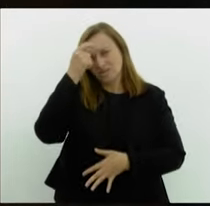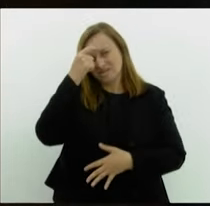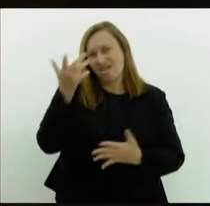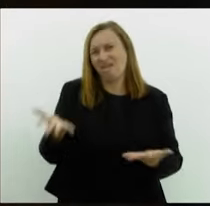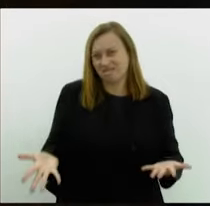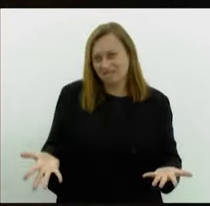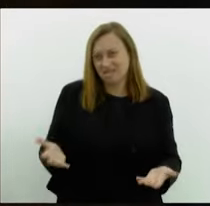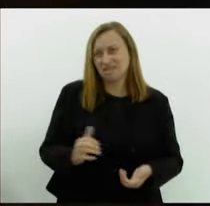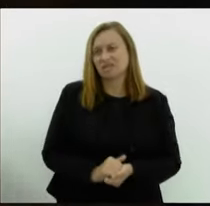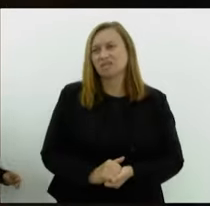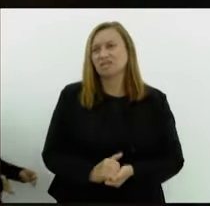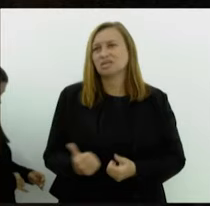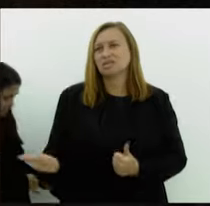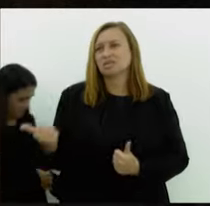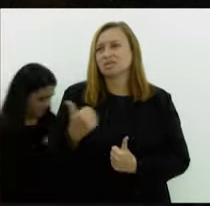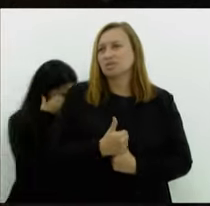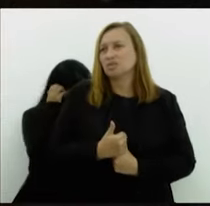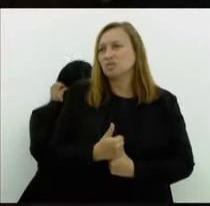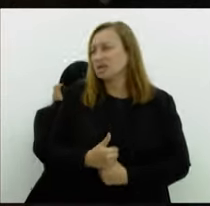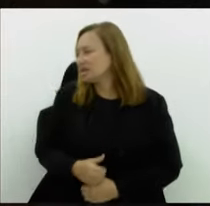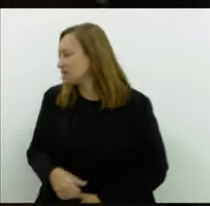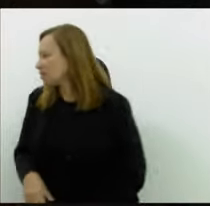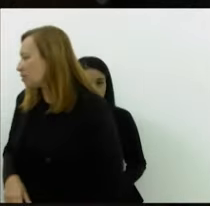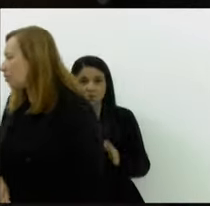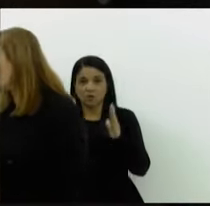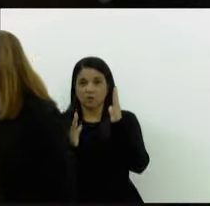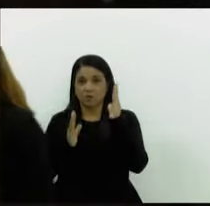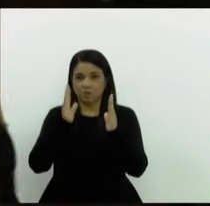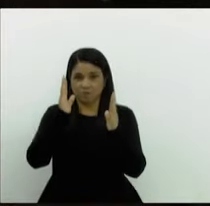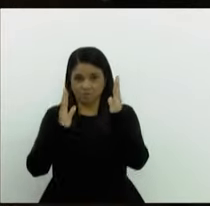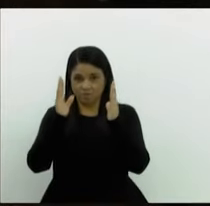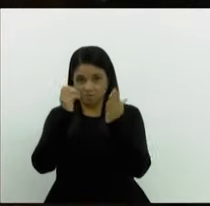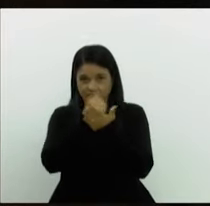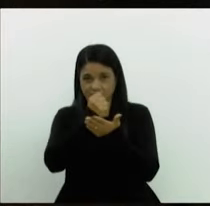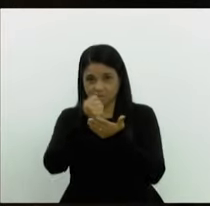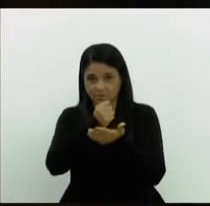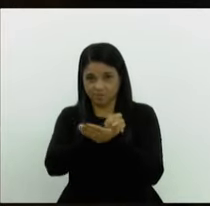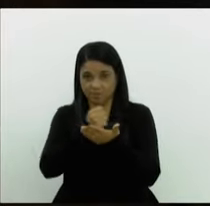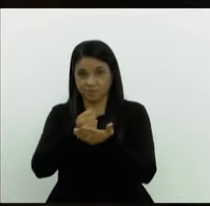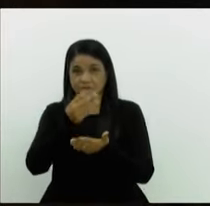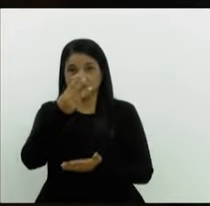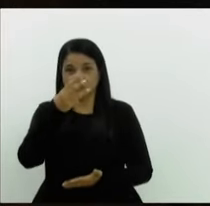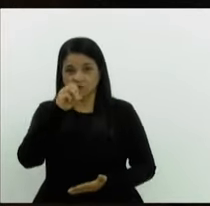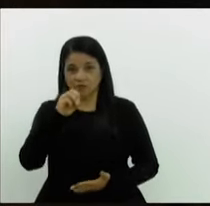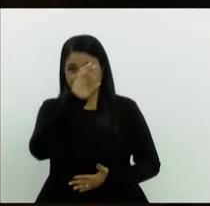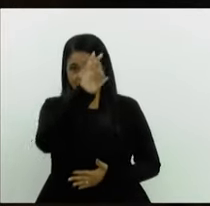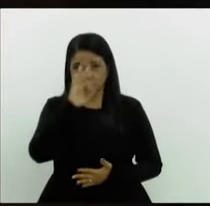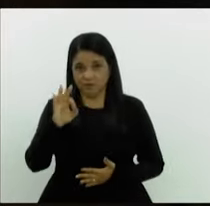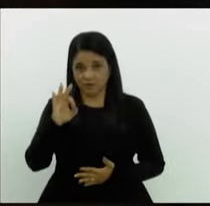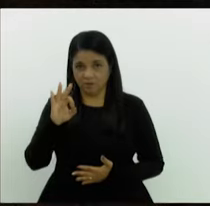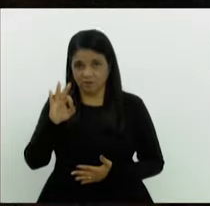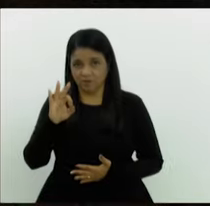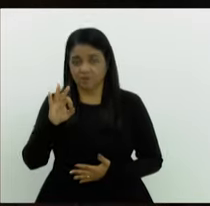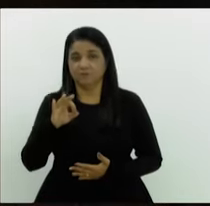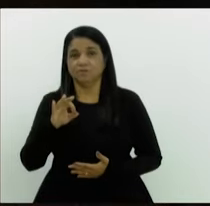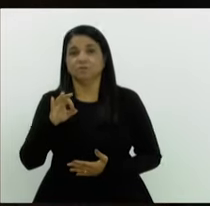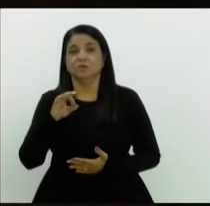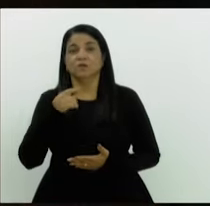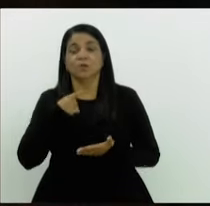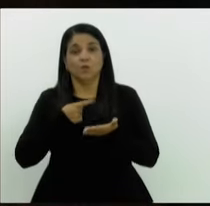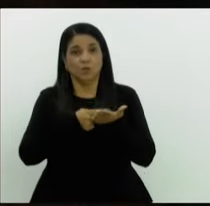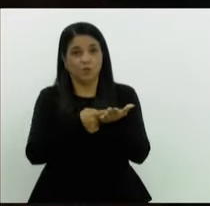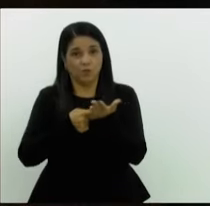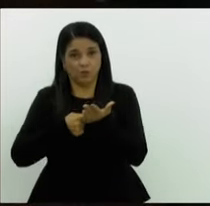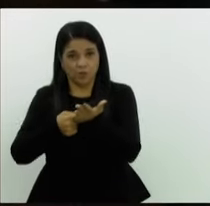fazer contratação temporária de 30% do efetivo. O acordo podia